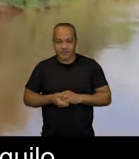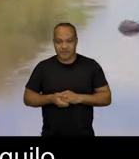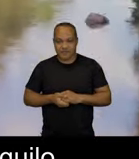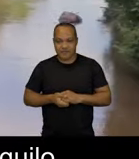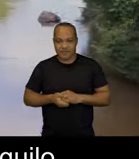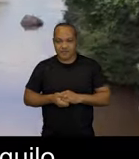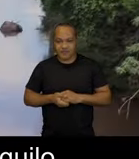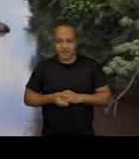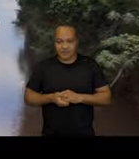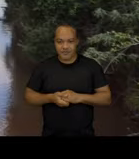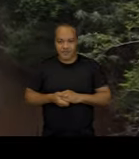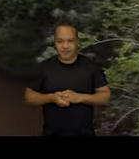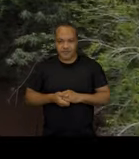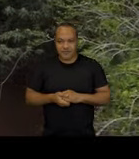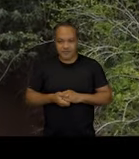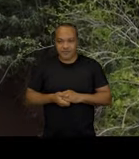Deixa eu atravessar, mano.